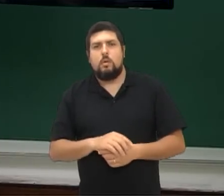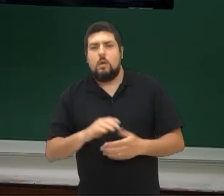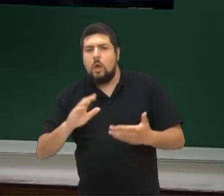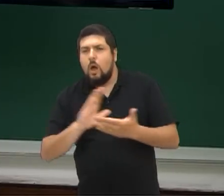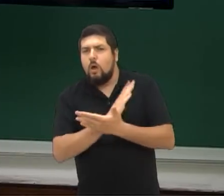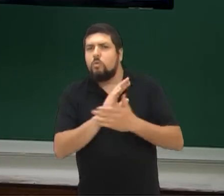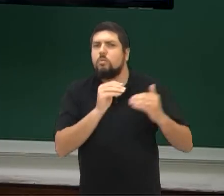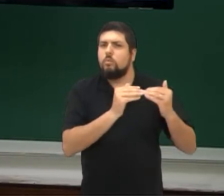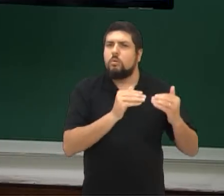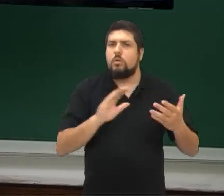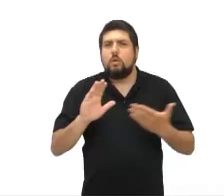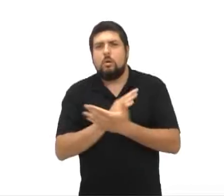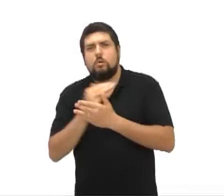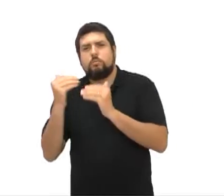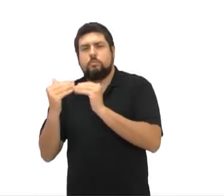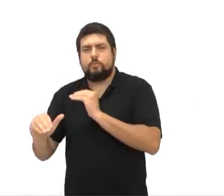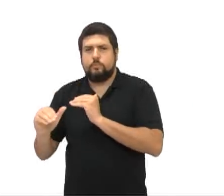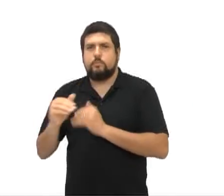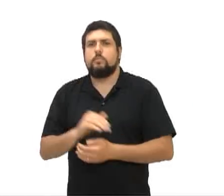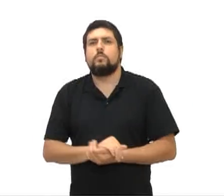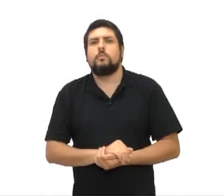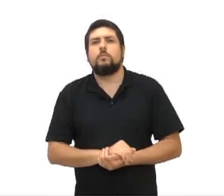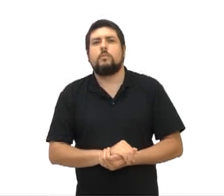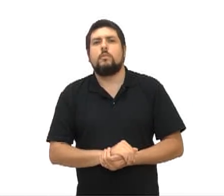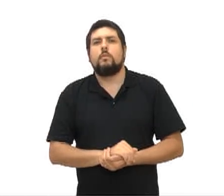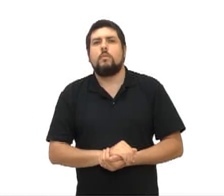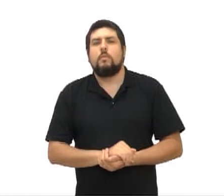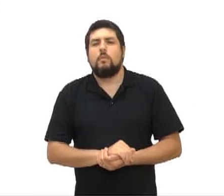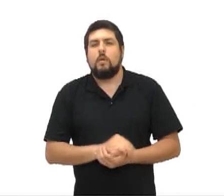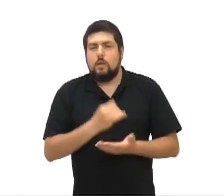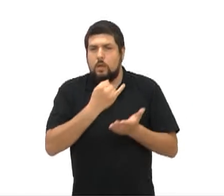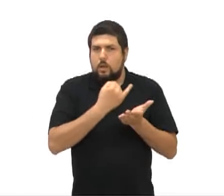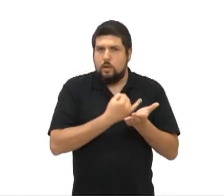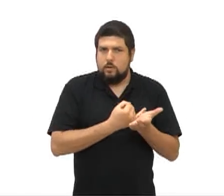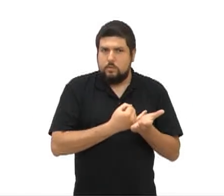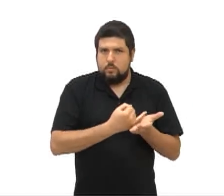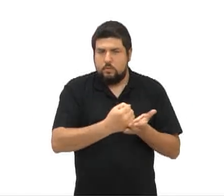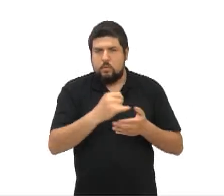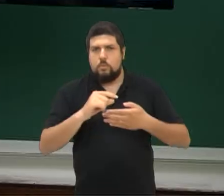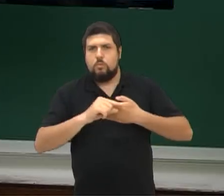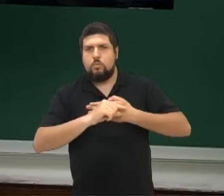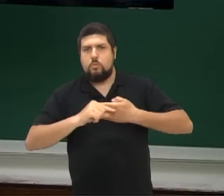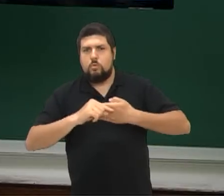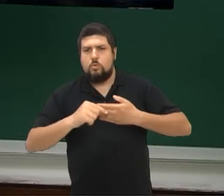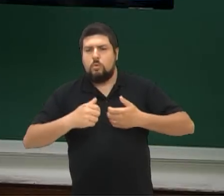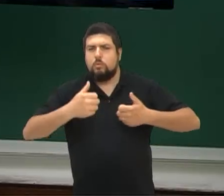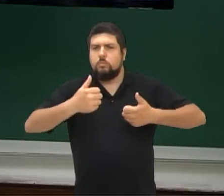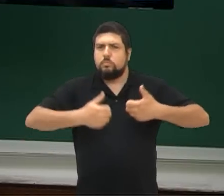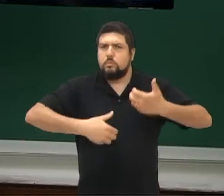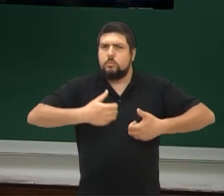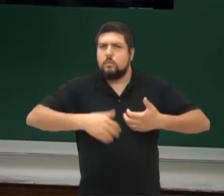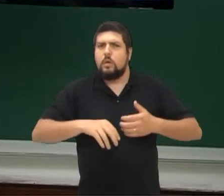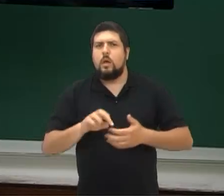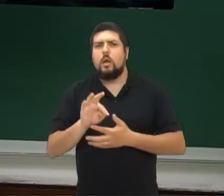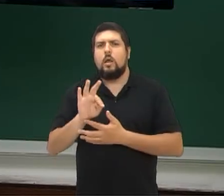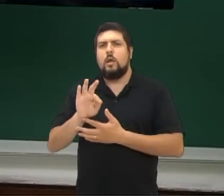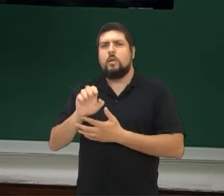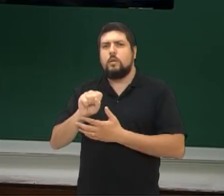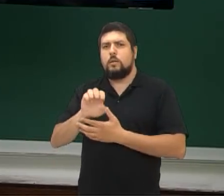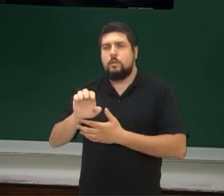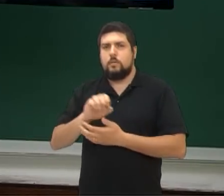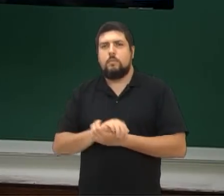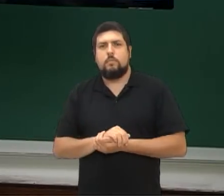têm uma opinião, outros têm outra. Na introdução, o autor já localiza a tese que defenderá, tá? Não